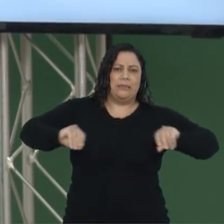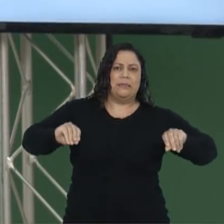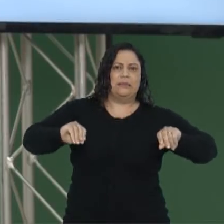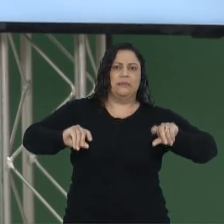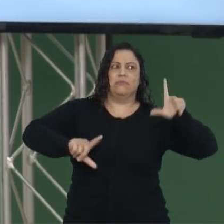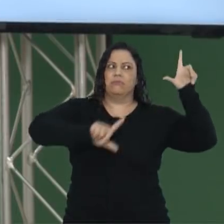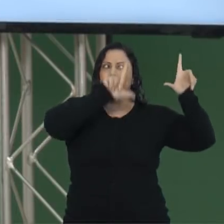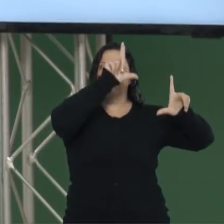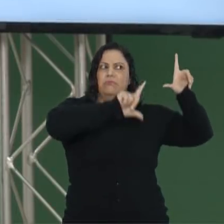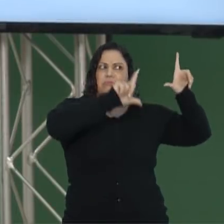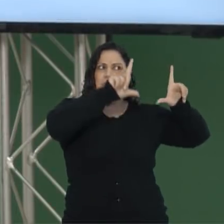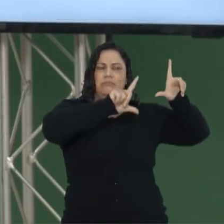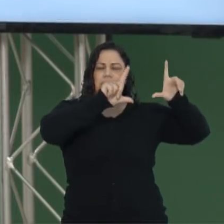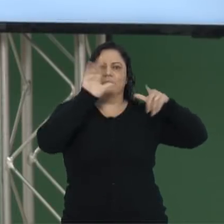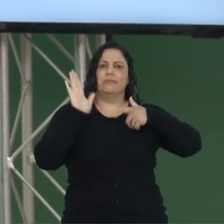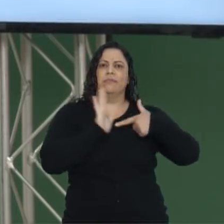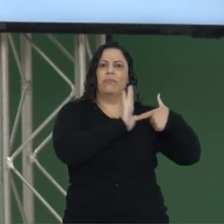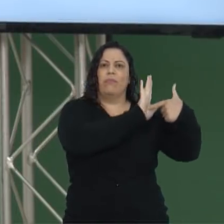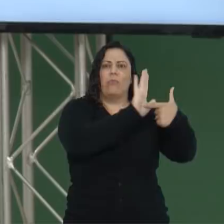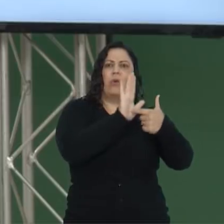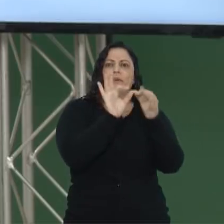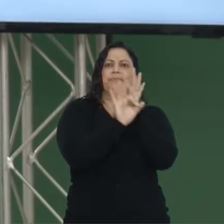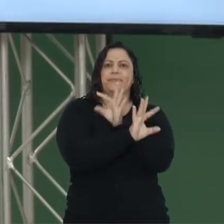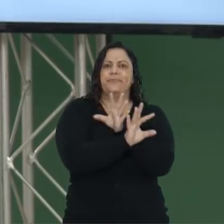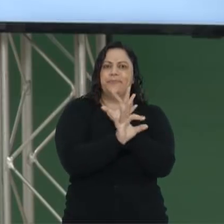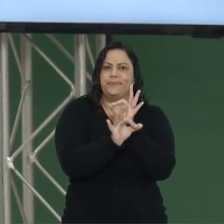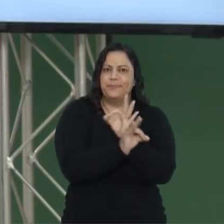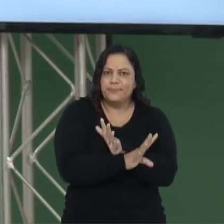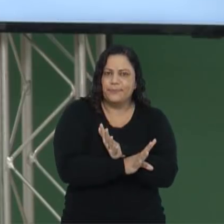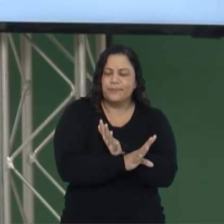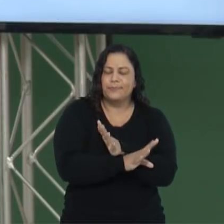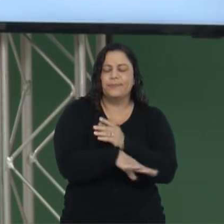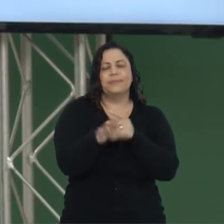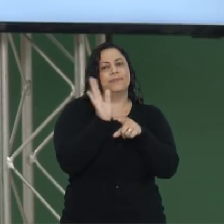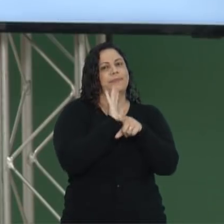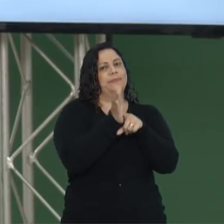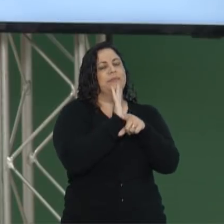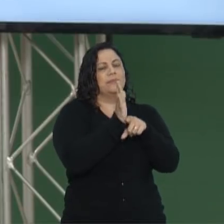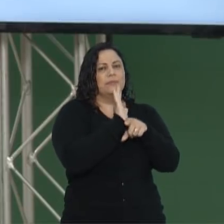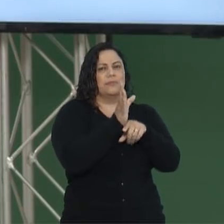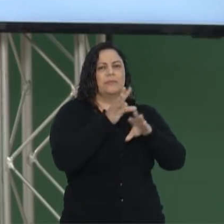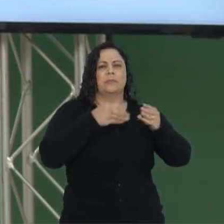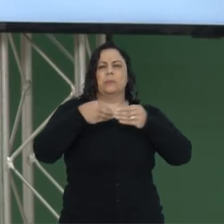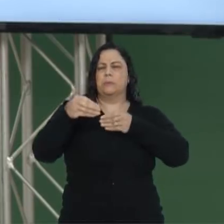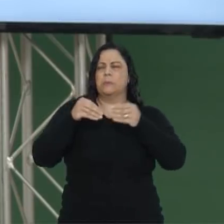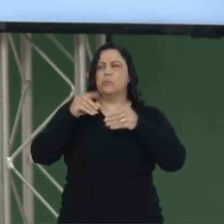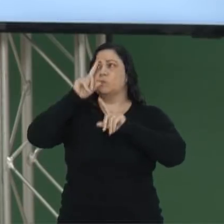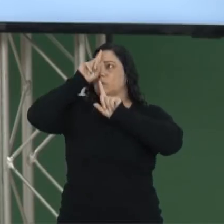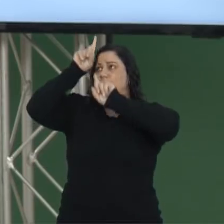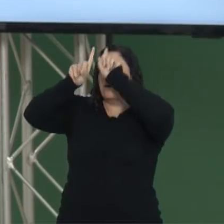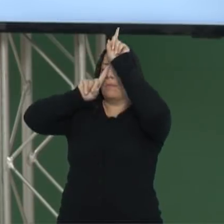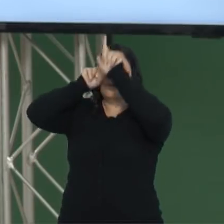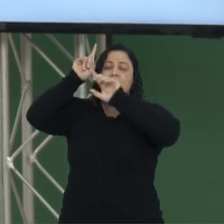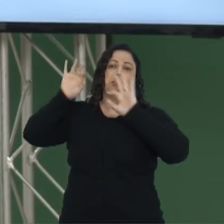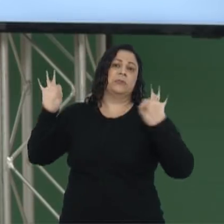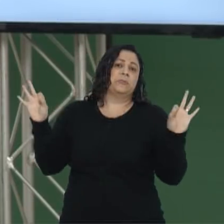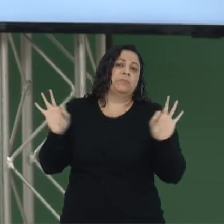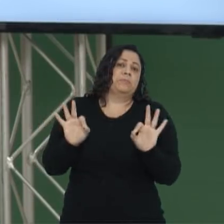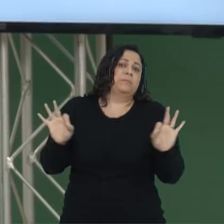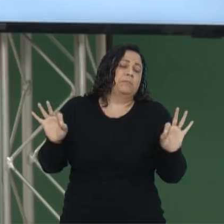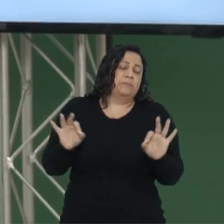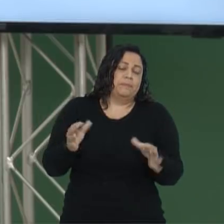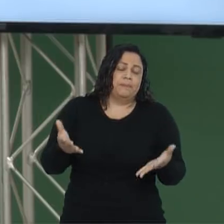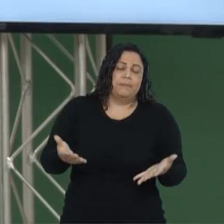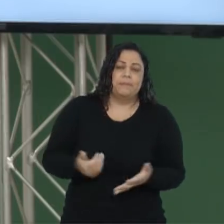ele pronto, nos filmes, nas séries, nas novelas, e ele não cria nada. Então a crítica que o Novaes